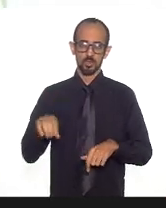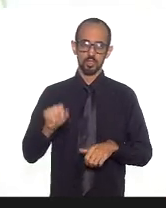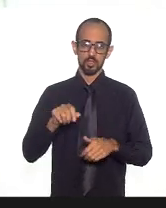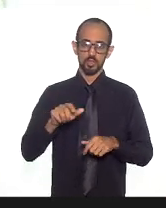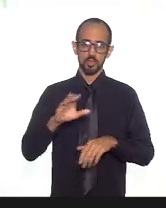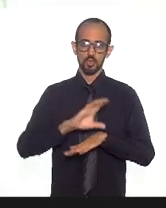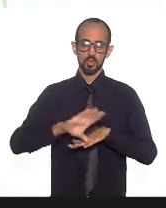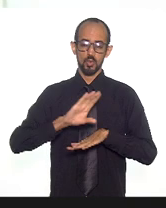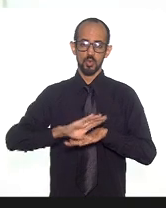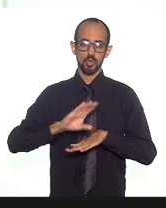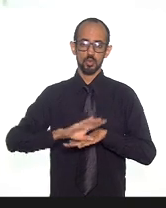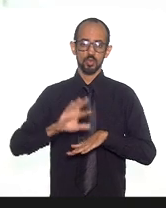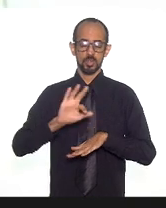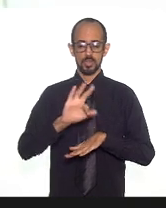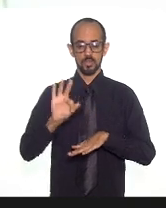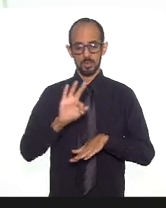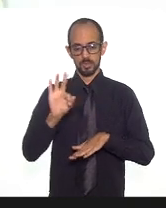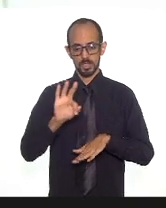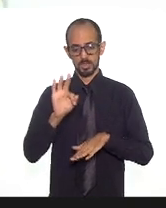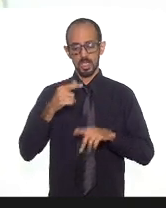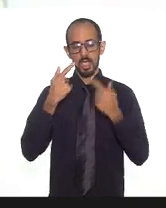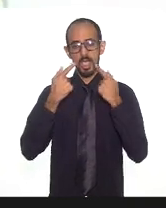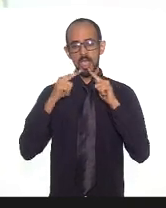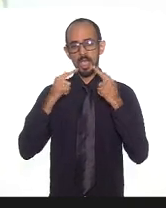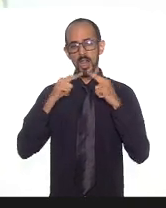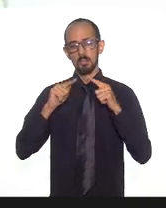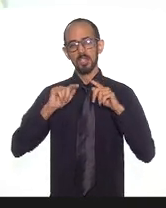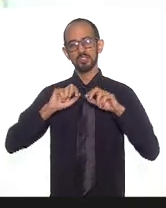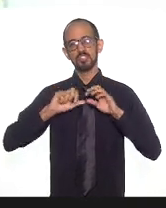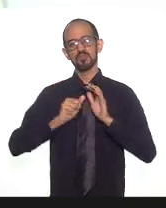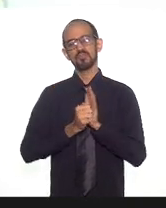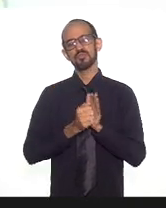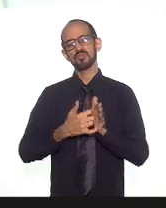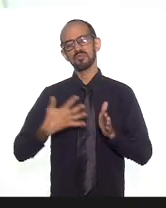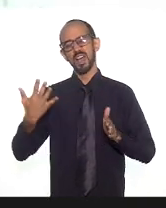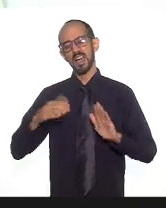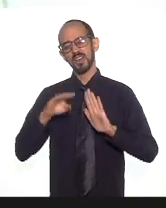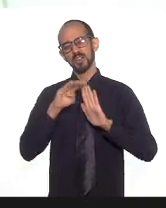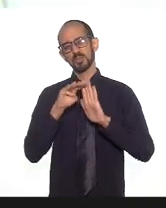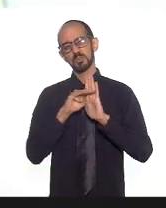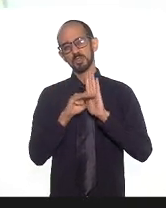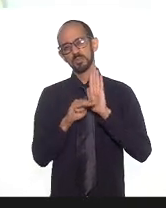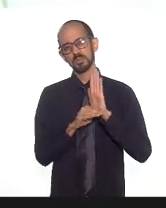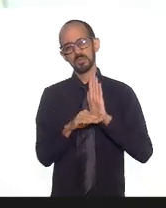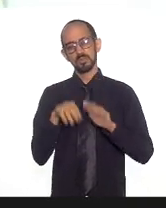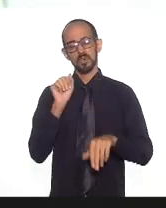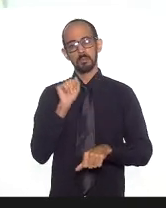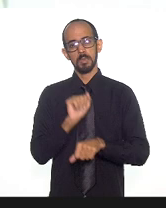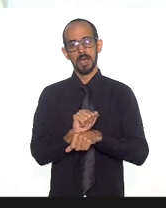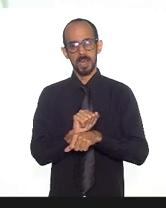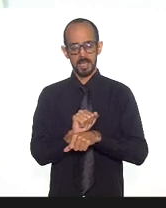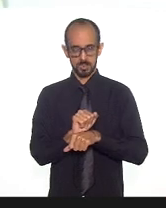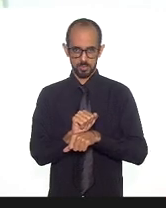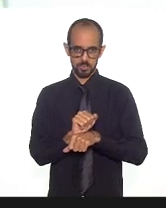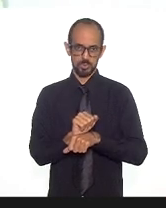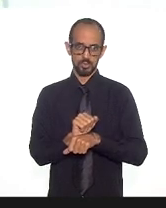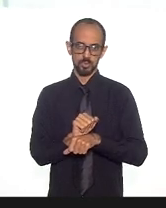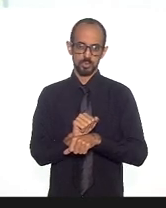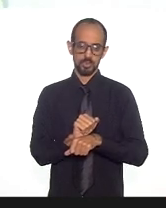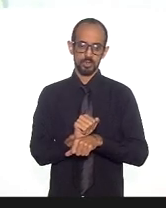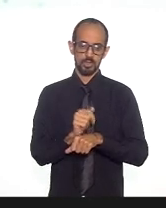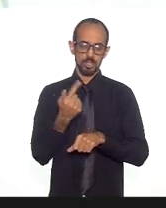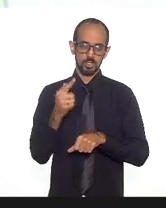CEDERJ ligados à universidade, reclamando de uma série de processos, de procedimentos que foram interrompidos e foram atropelados na gestão